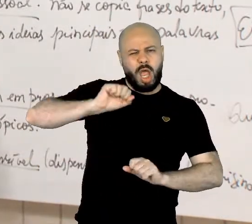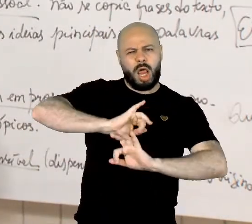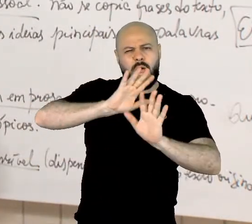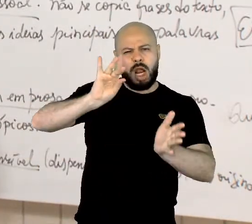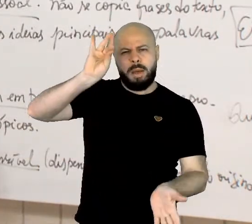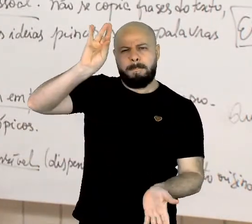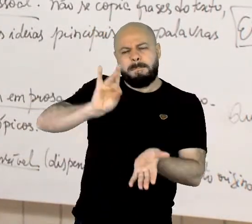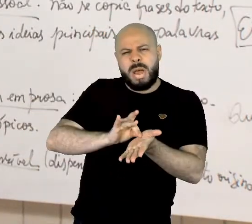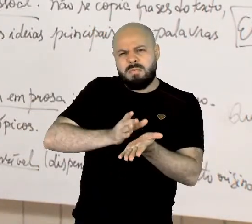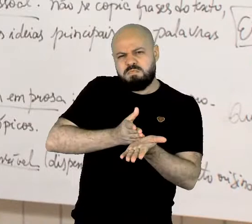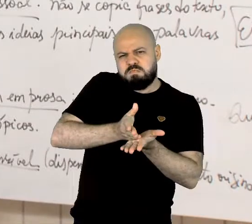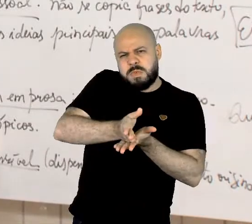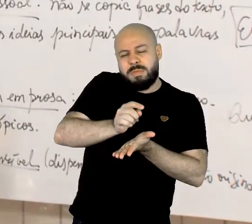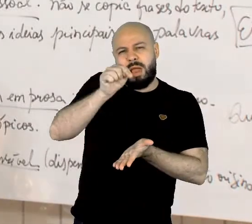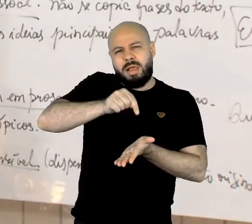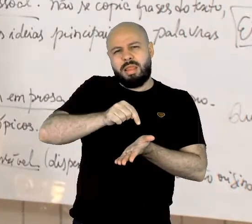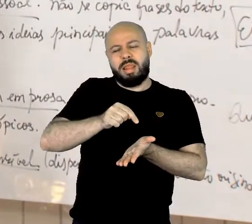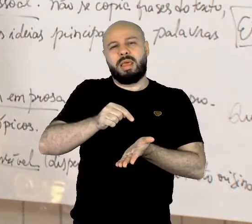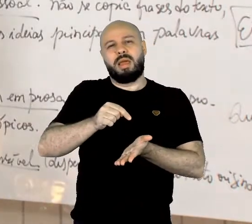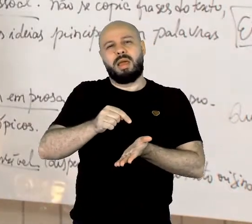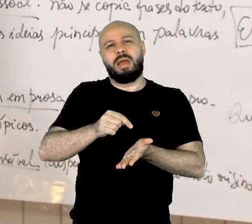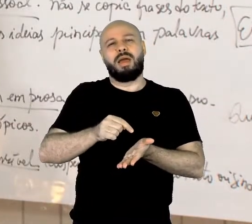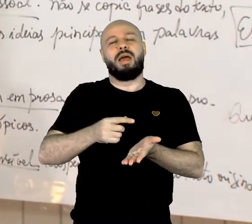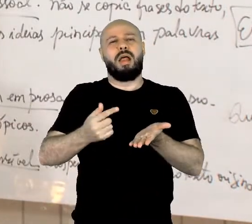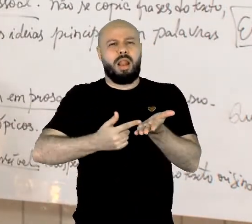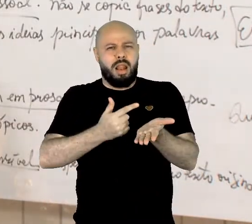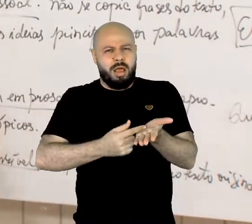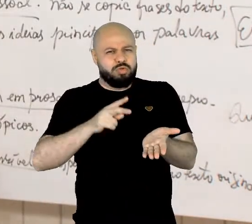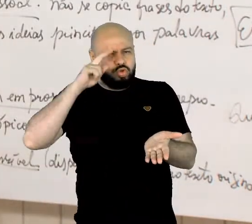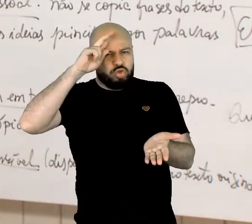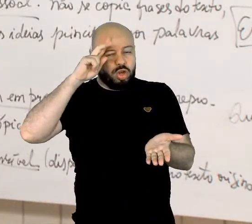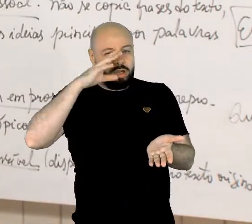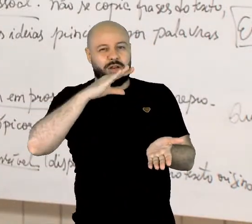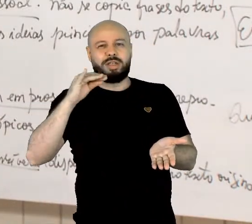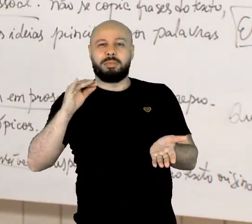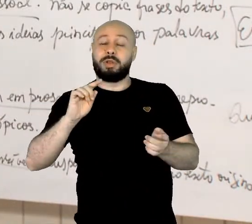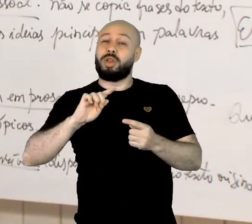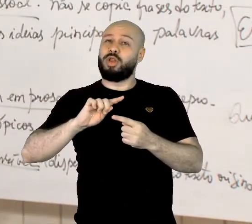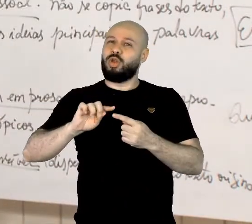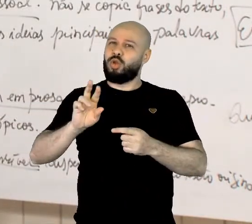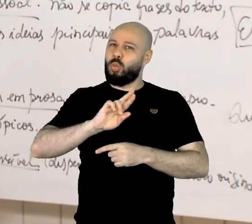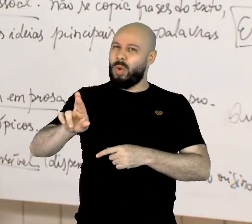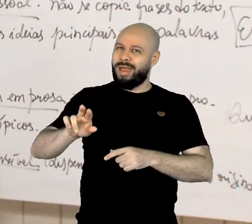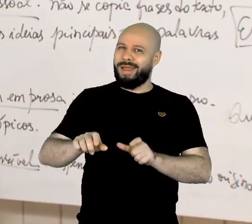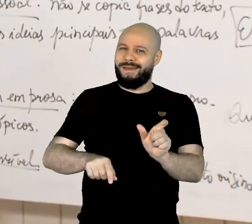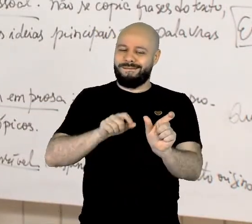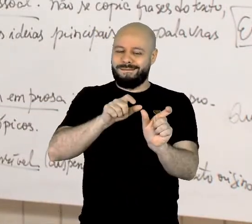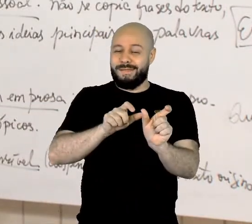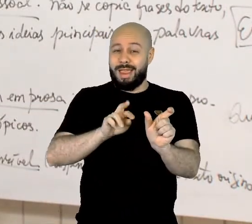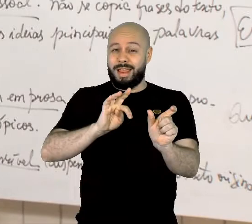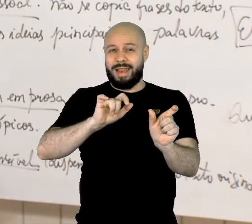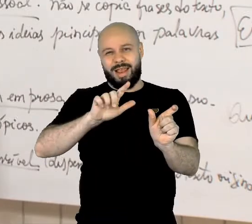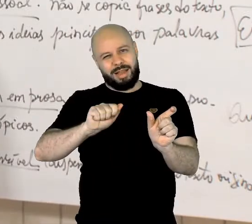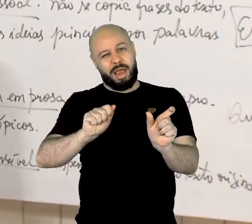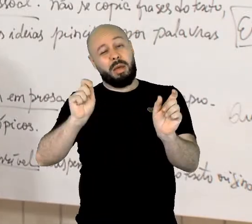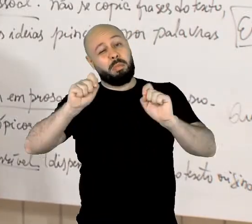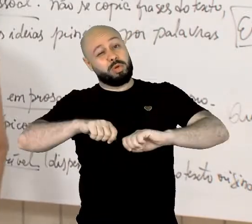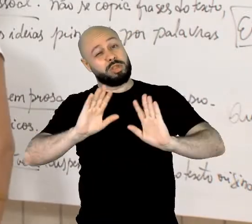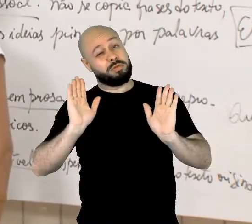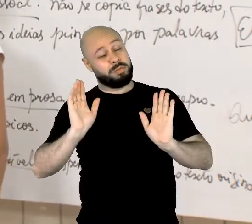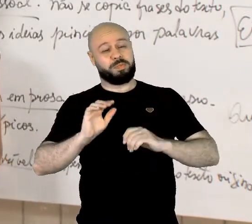livro retrata a história de adolescentes, tá? É uma possibilidade. É algo incerto.